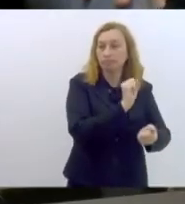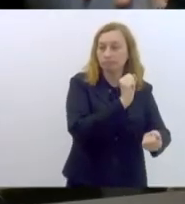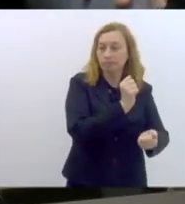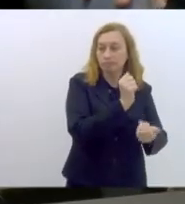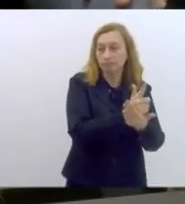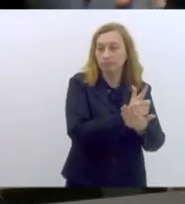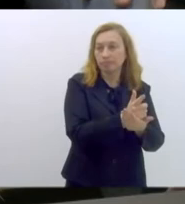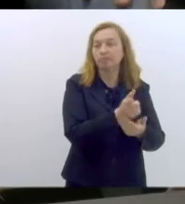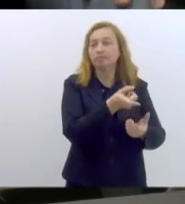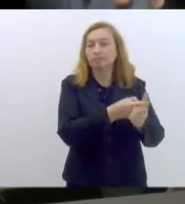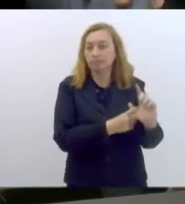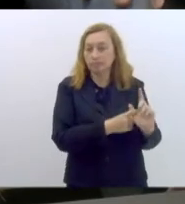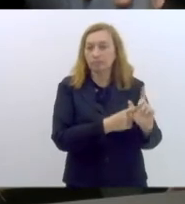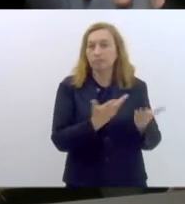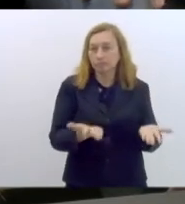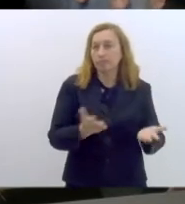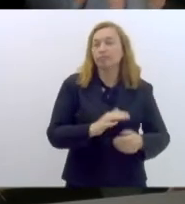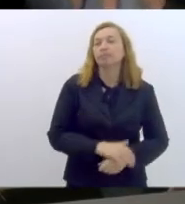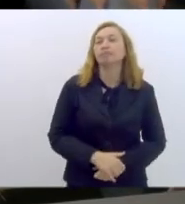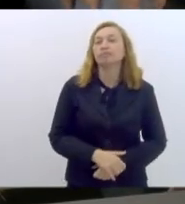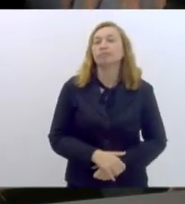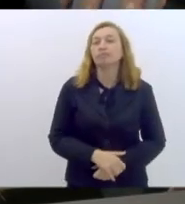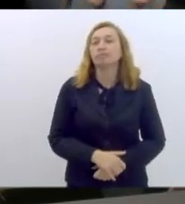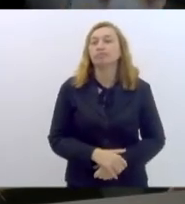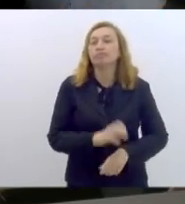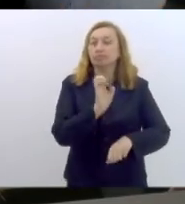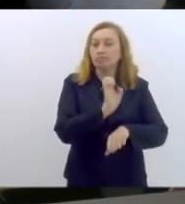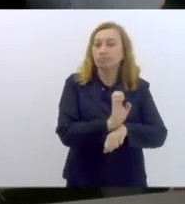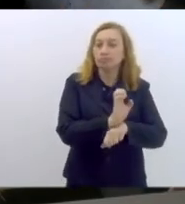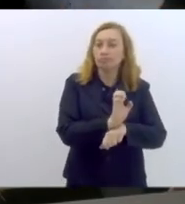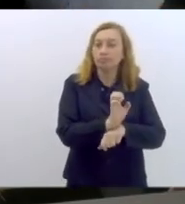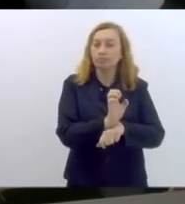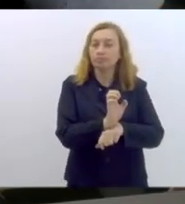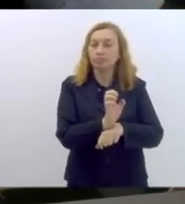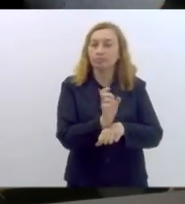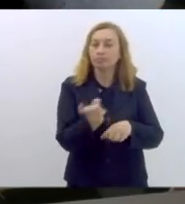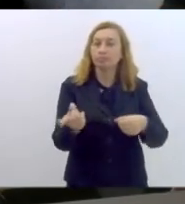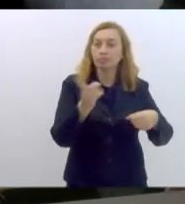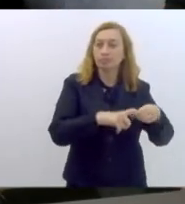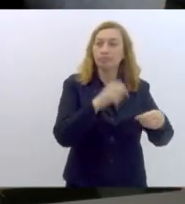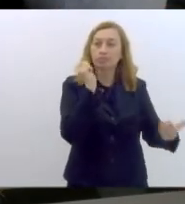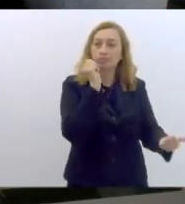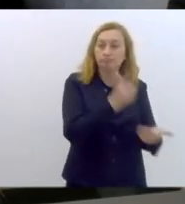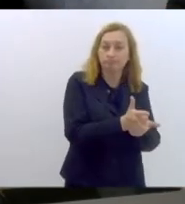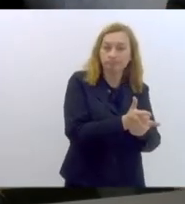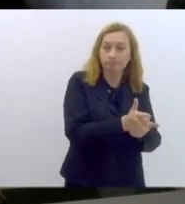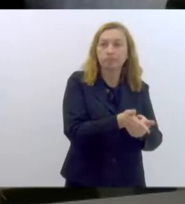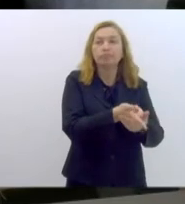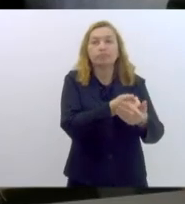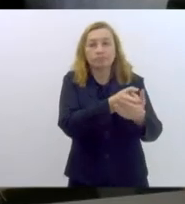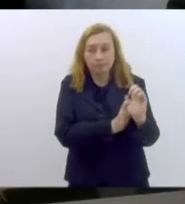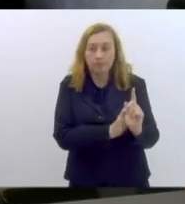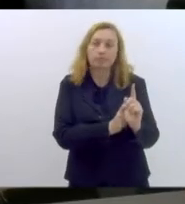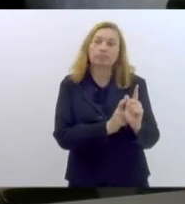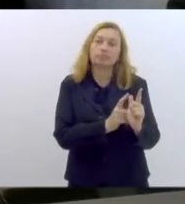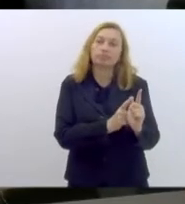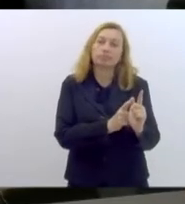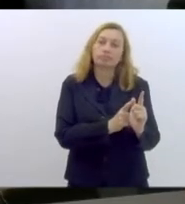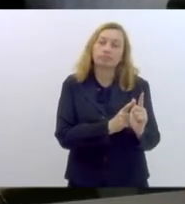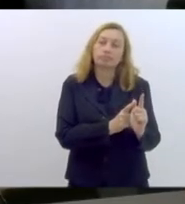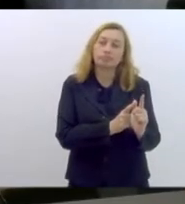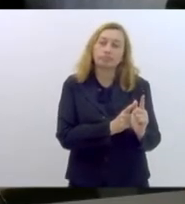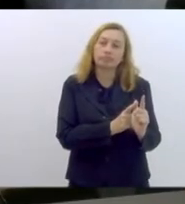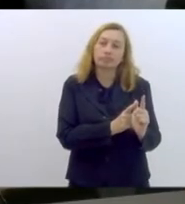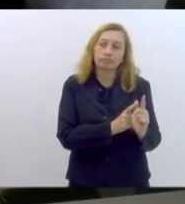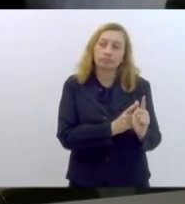regime de pressão fiscal, né, é que o Estado retorne a capacidade de pagamento da dívida. Sim, a essência